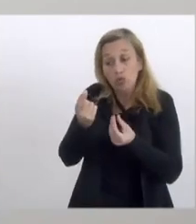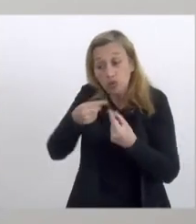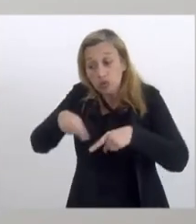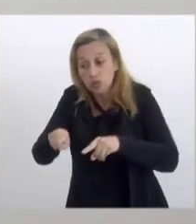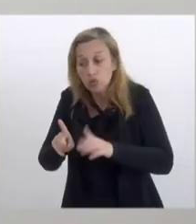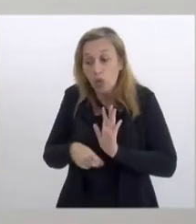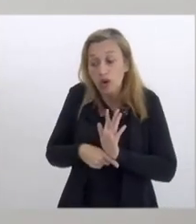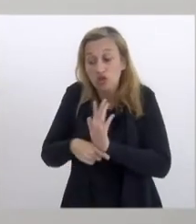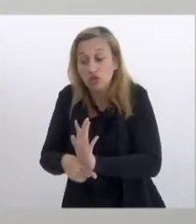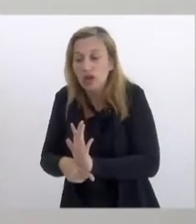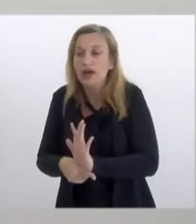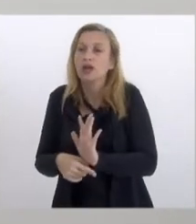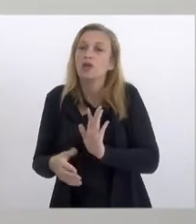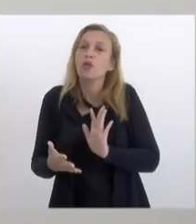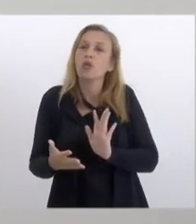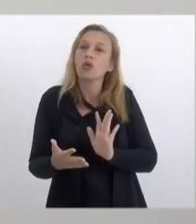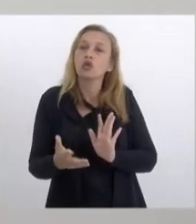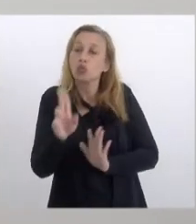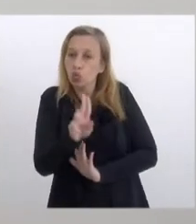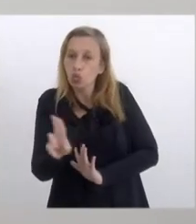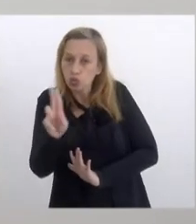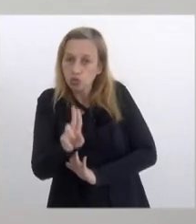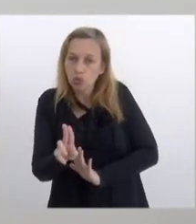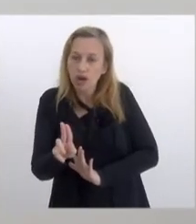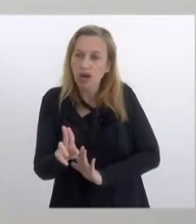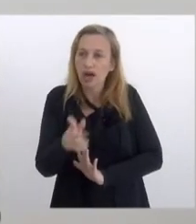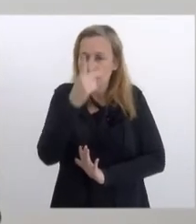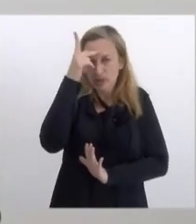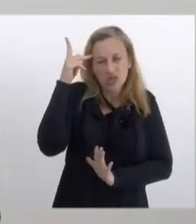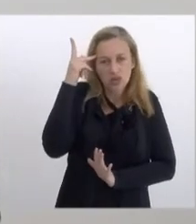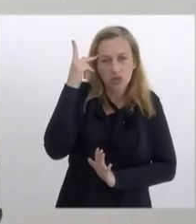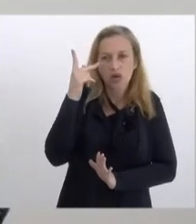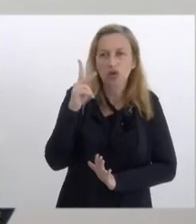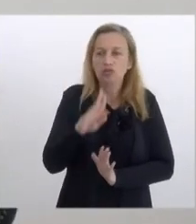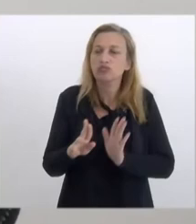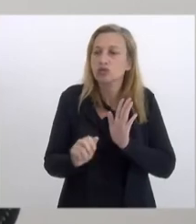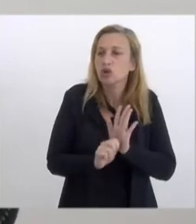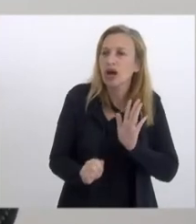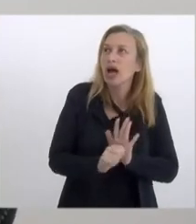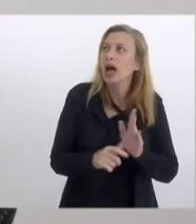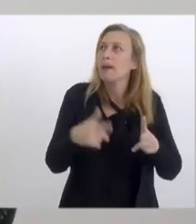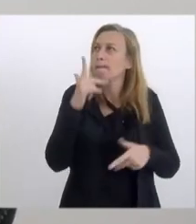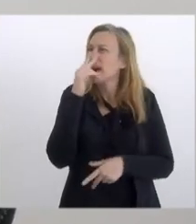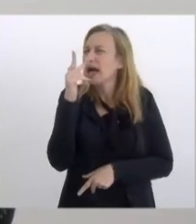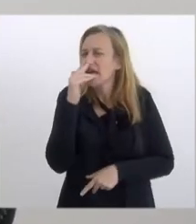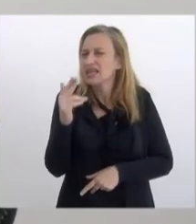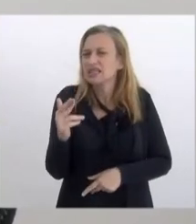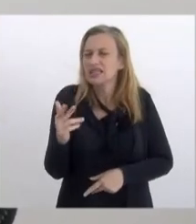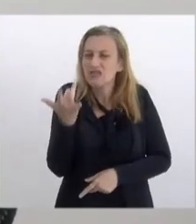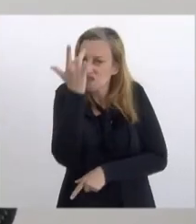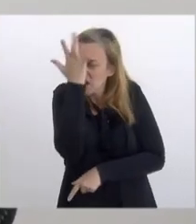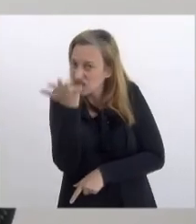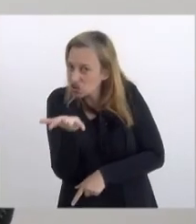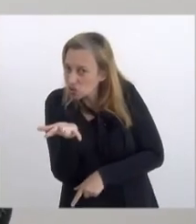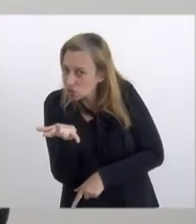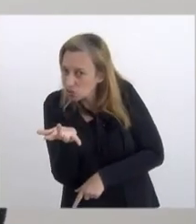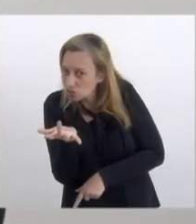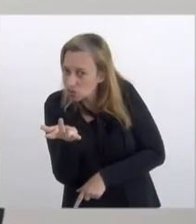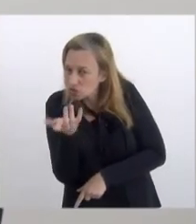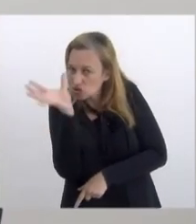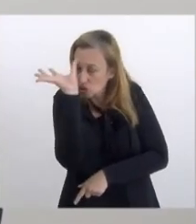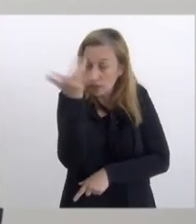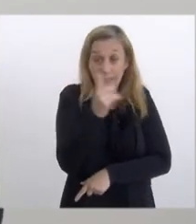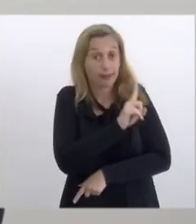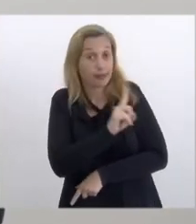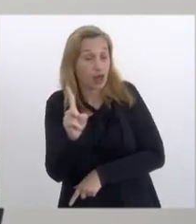ou ajudado o usuário, o dependente, parece até ser uma forma muito fácil de se resolver.